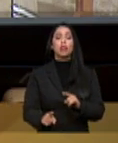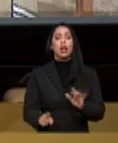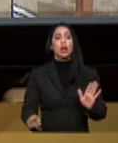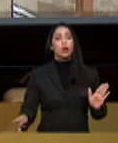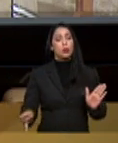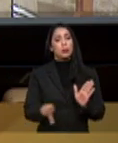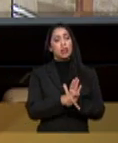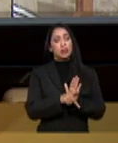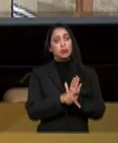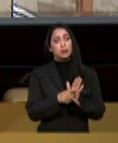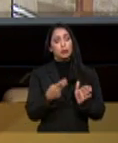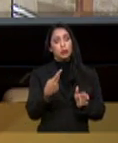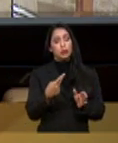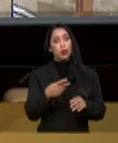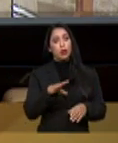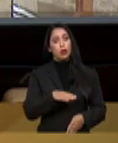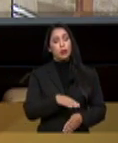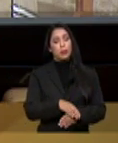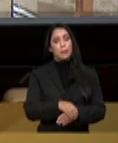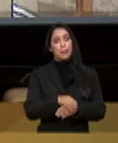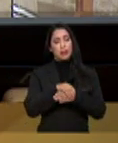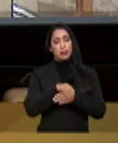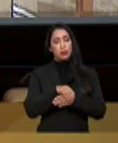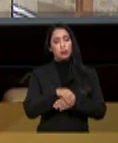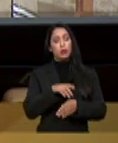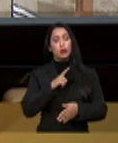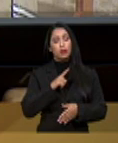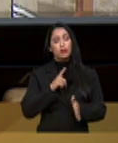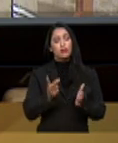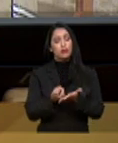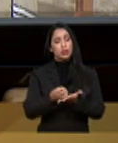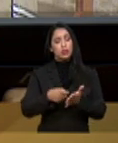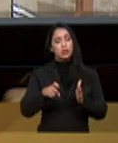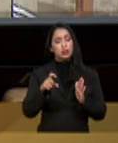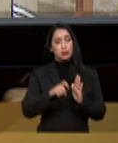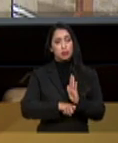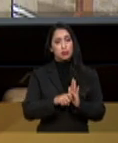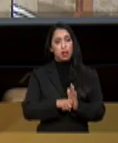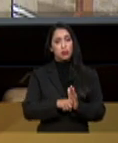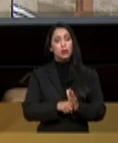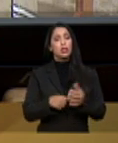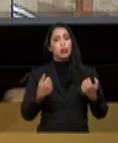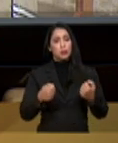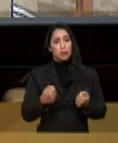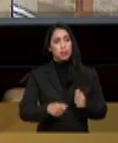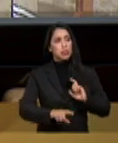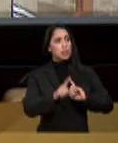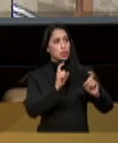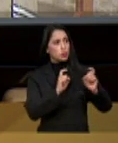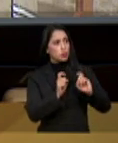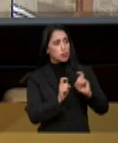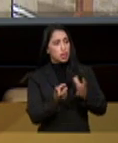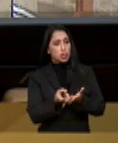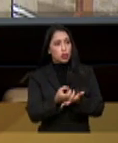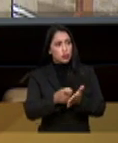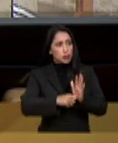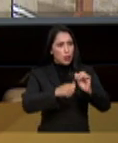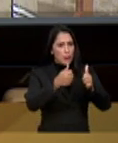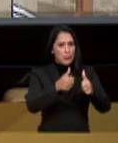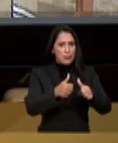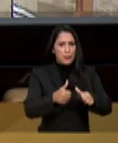e da Previdência Social. A exigência de esgotamento do contencioso administrativo fiscal